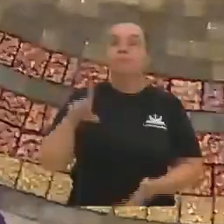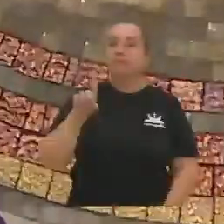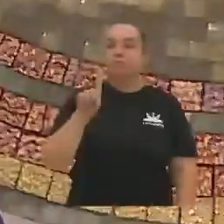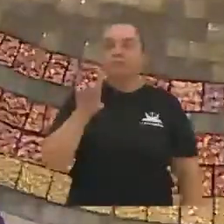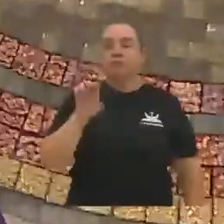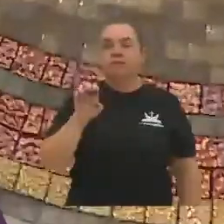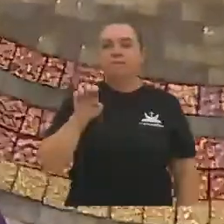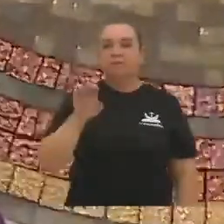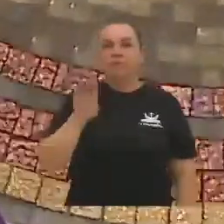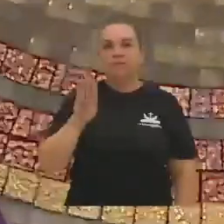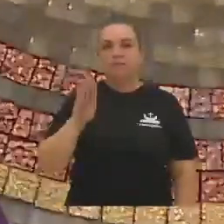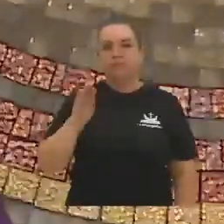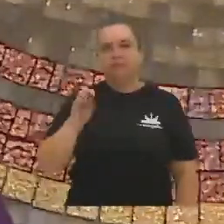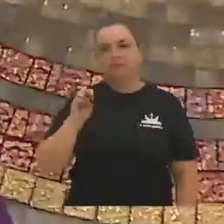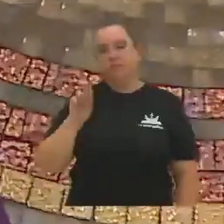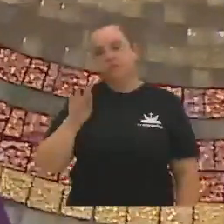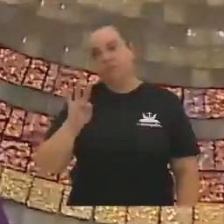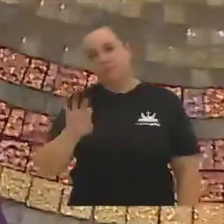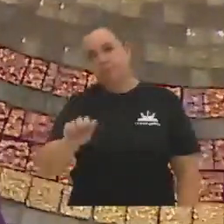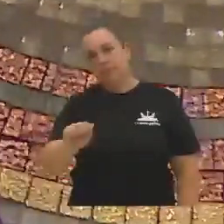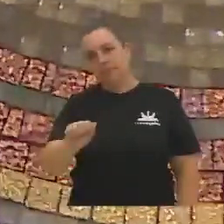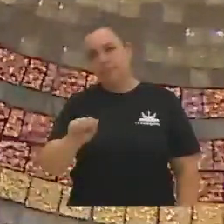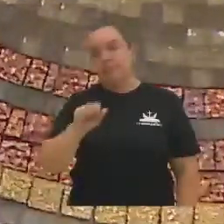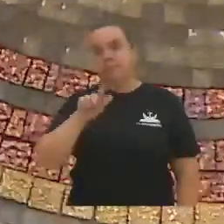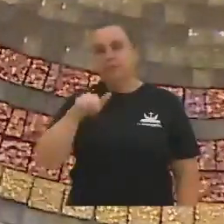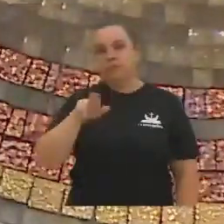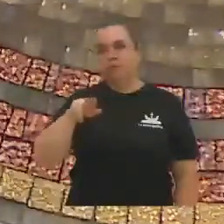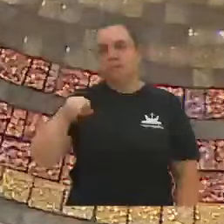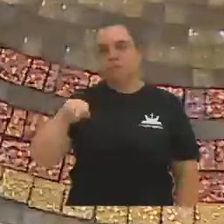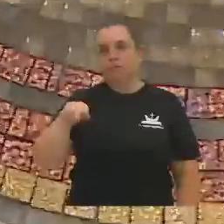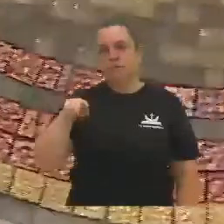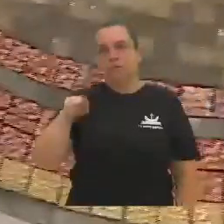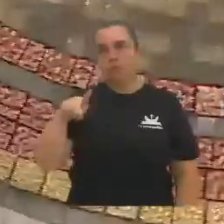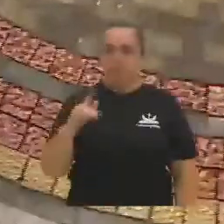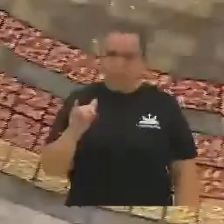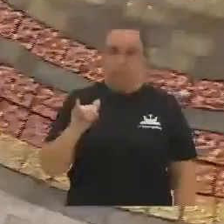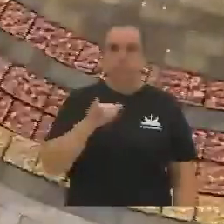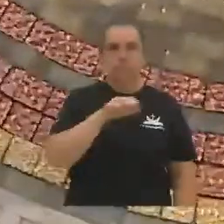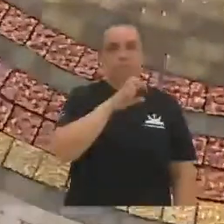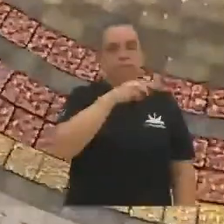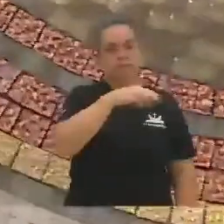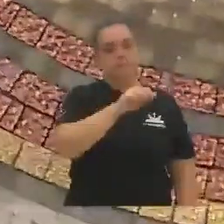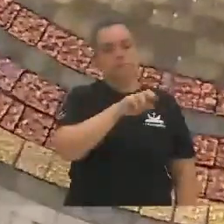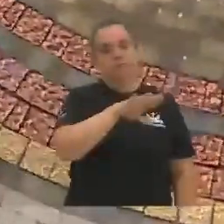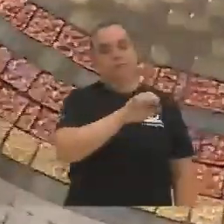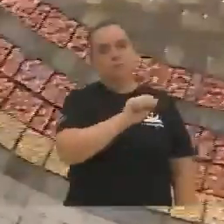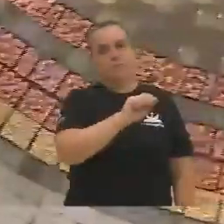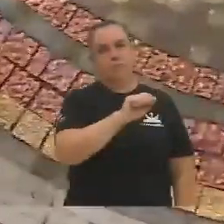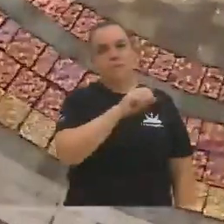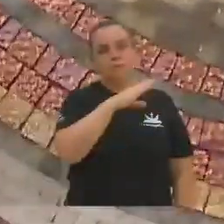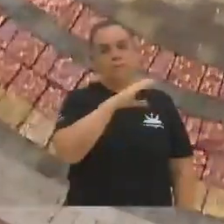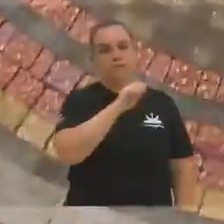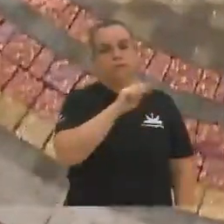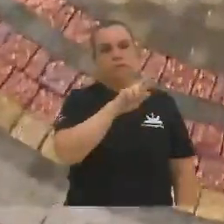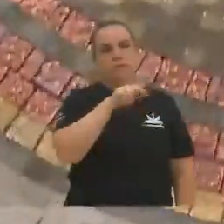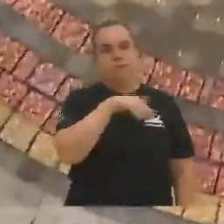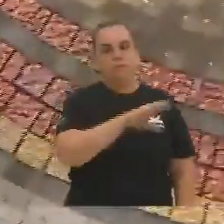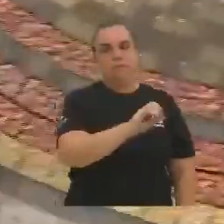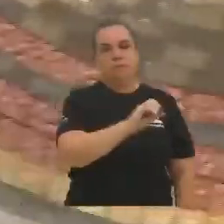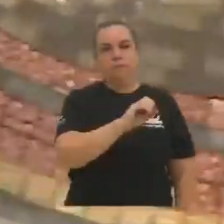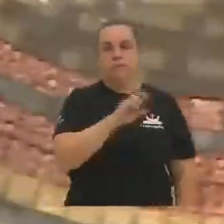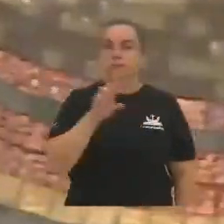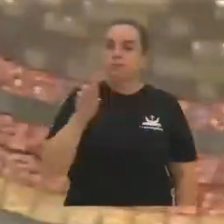de Prudentópolis, no Paraná, Maria do Carmo Ferreira, de Unaí, Minas Gerais,